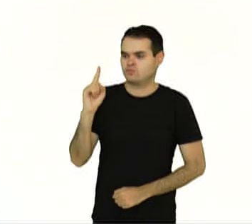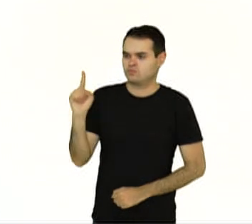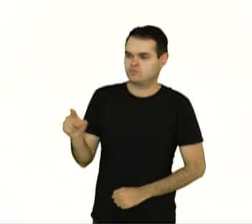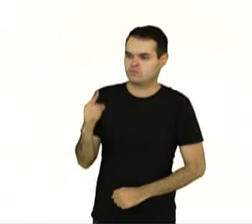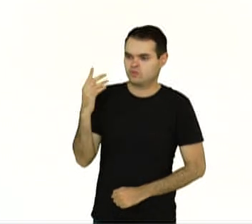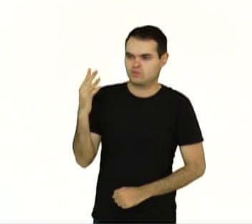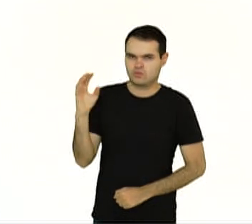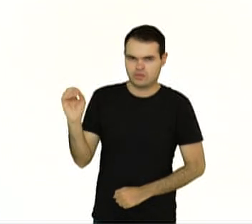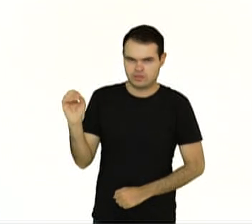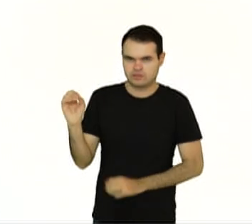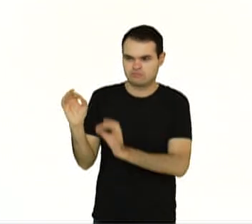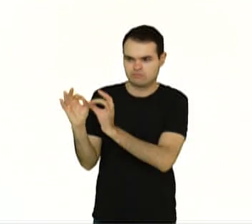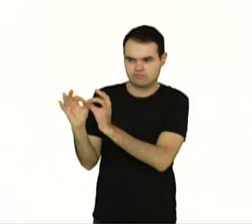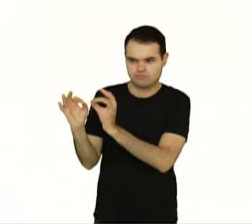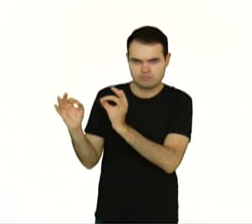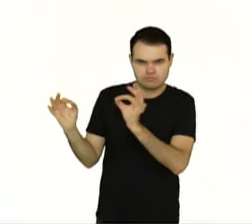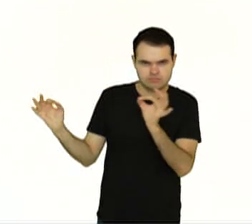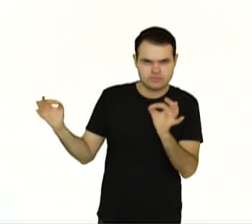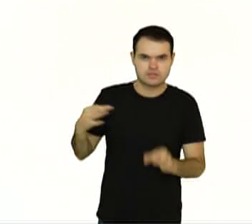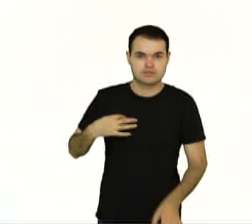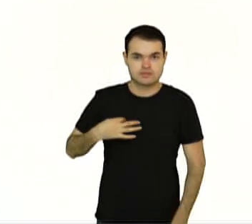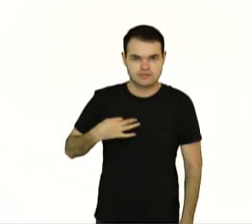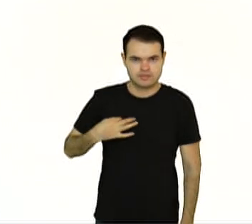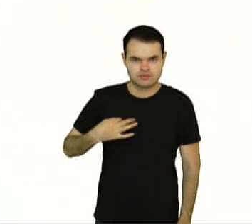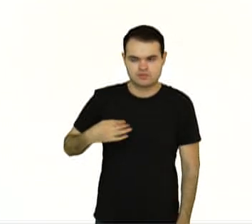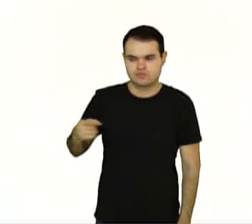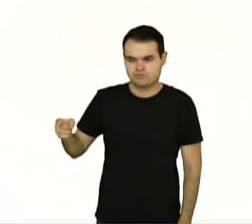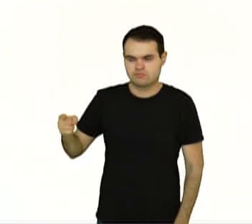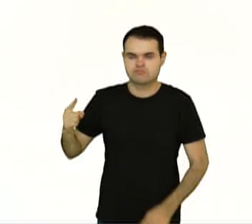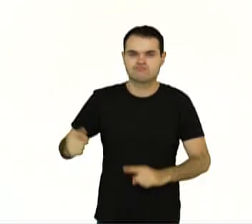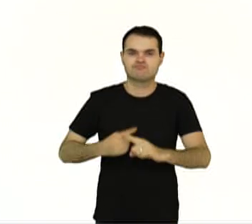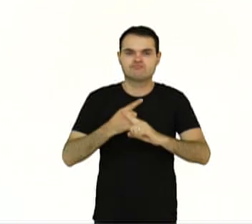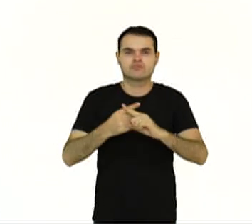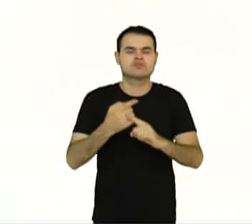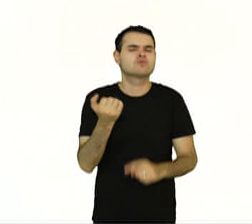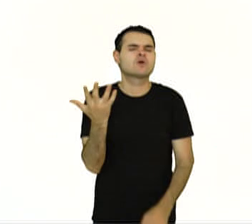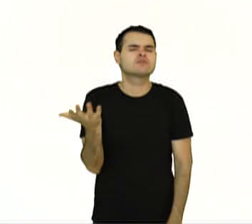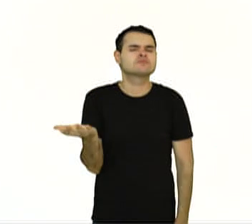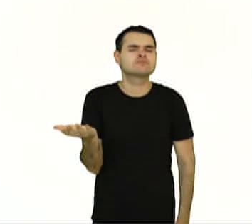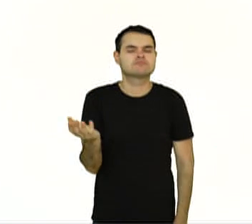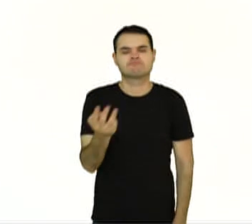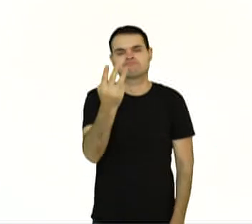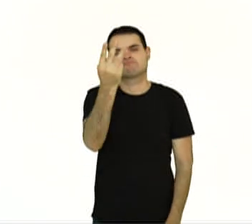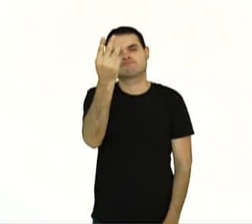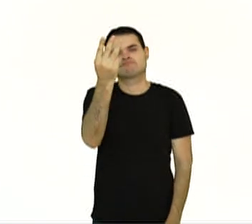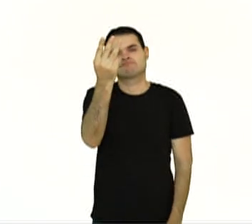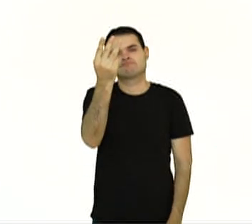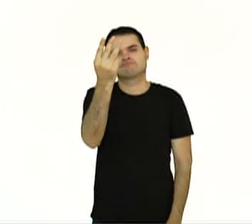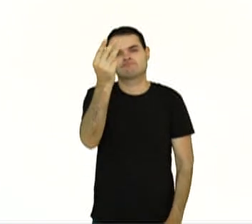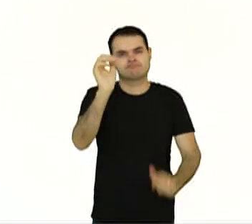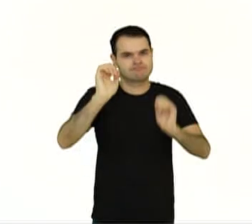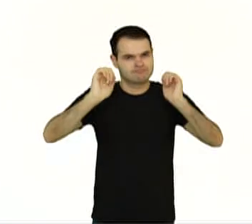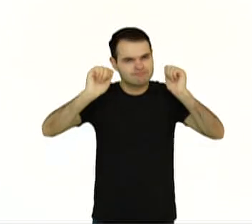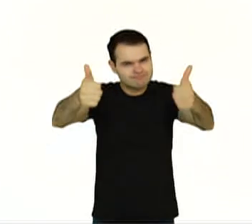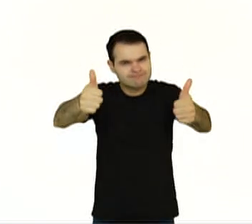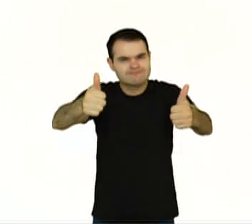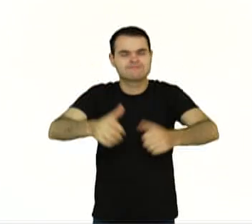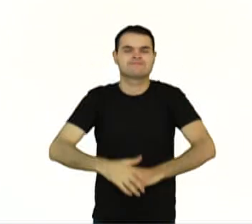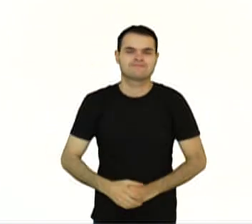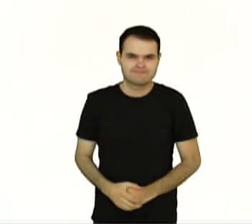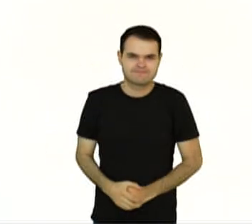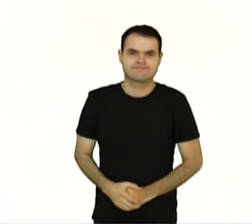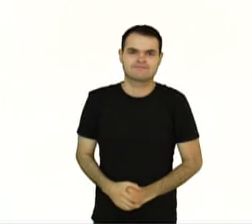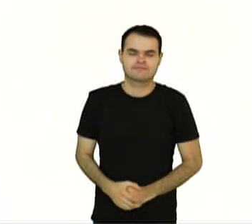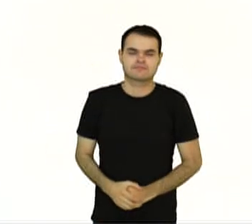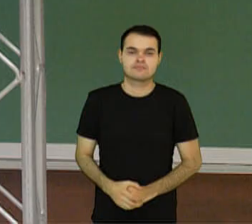1,40 m de tecido e vou multiplicar por quanto? Por 3, ok? Por